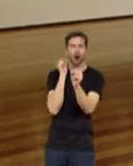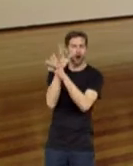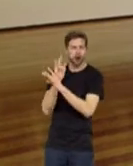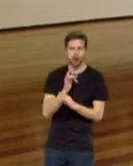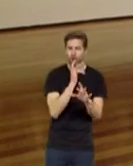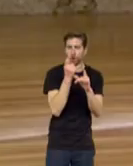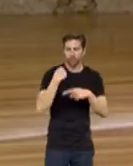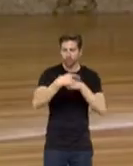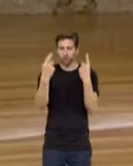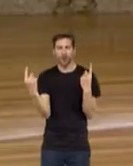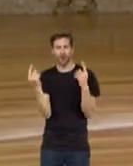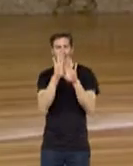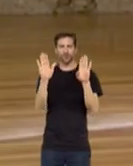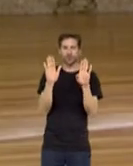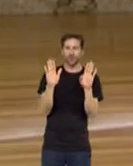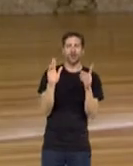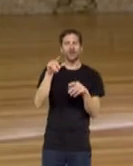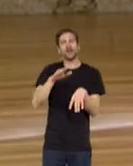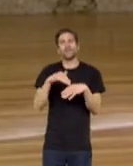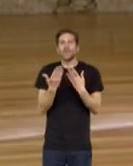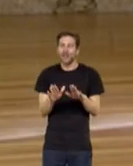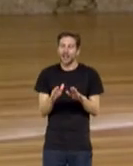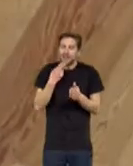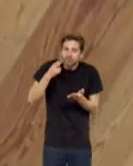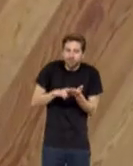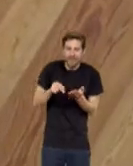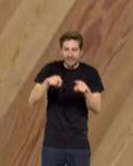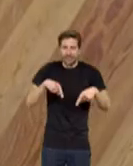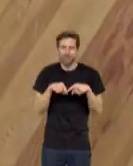a gênese e é, de alguma forma, o princípio deste espaço.